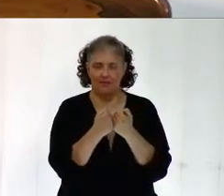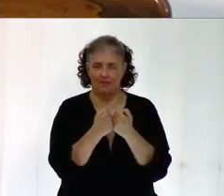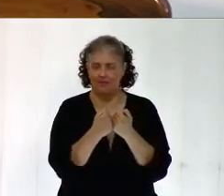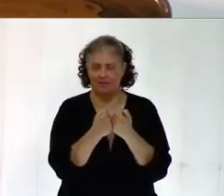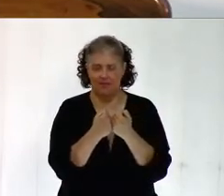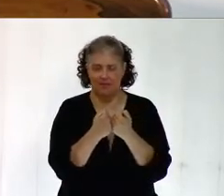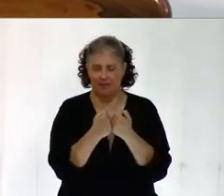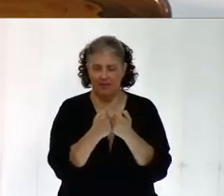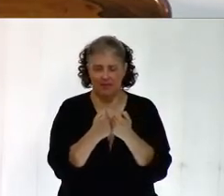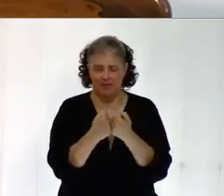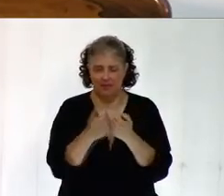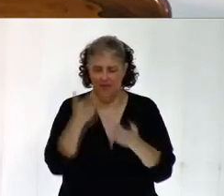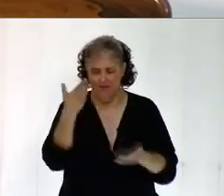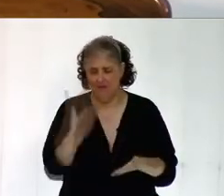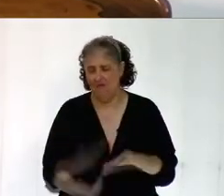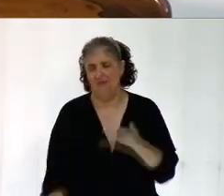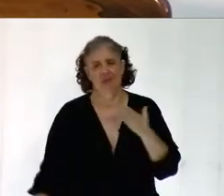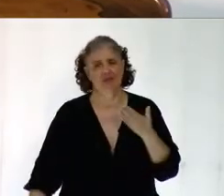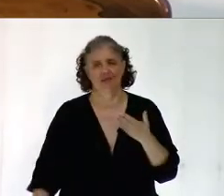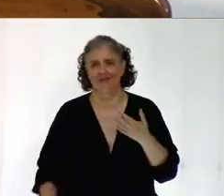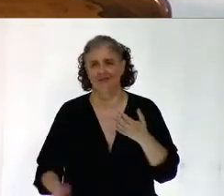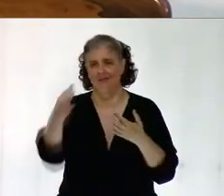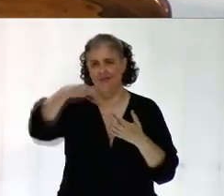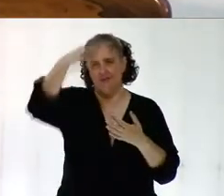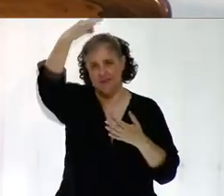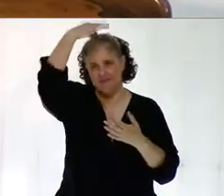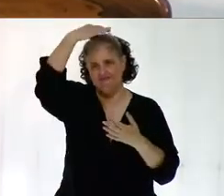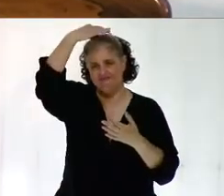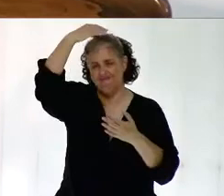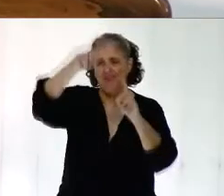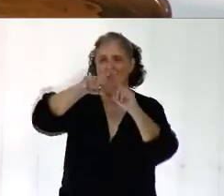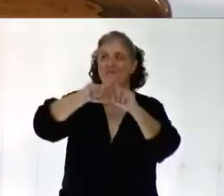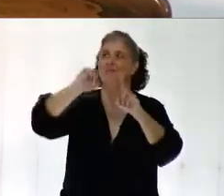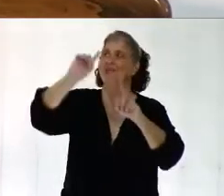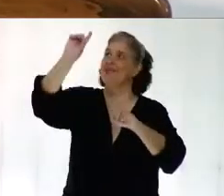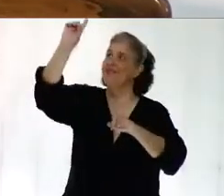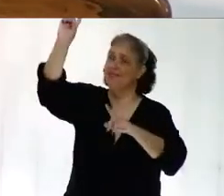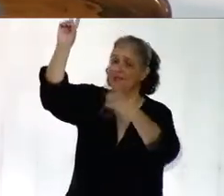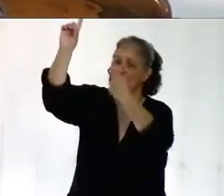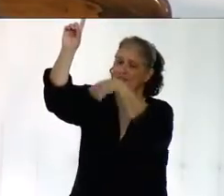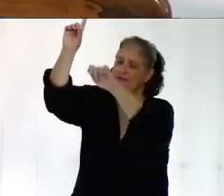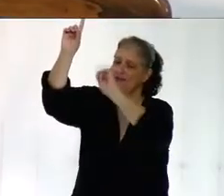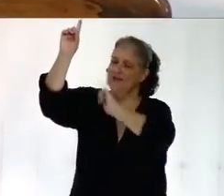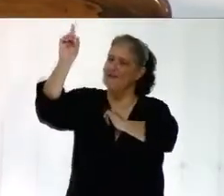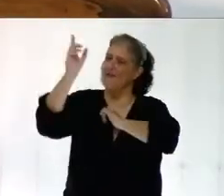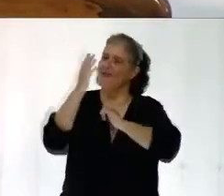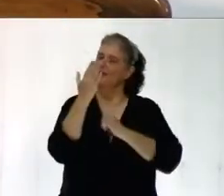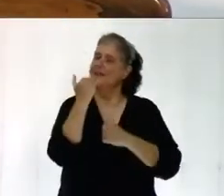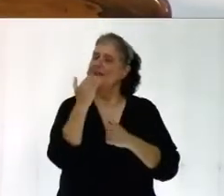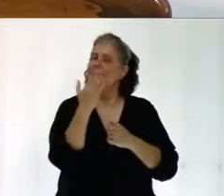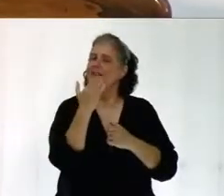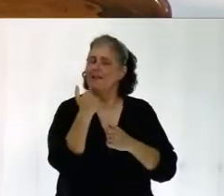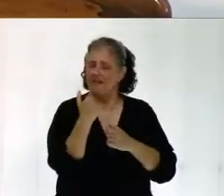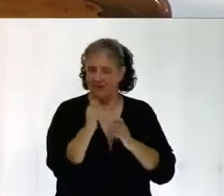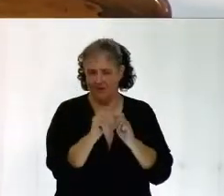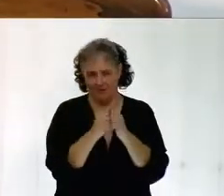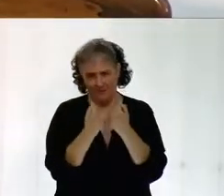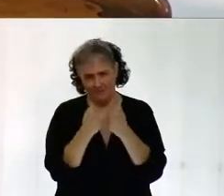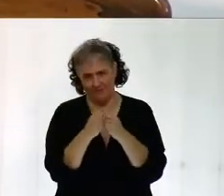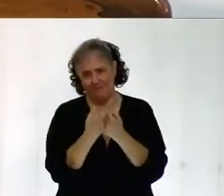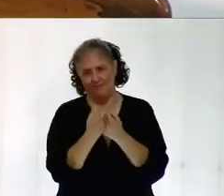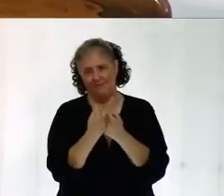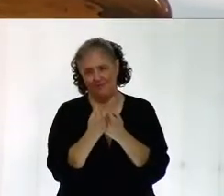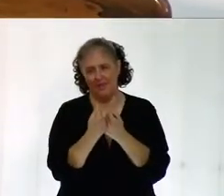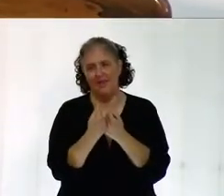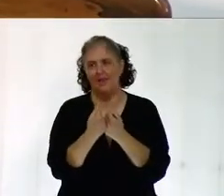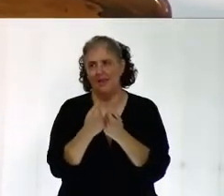come dado por deus como uma graça porque você resistiu à tentação